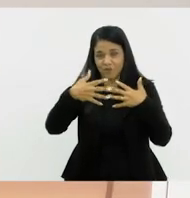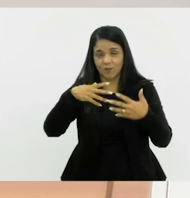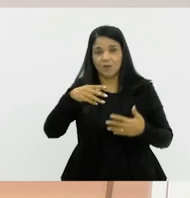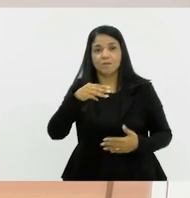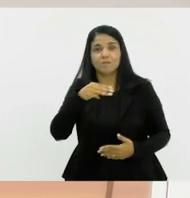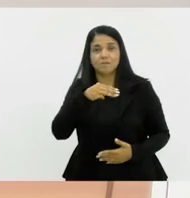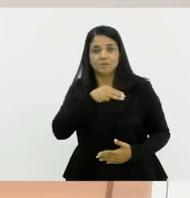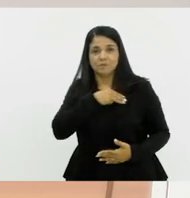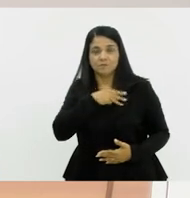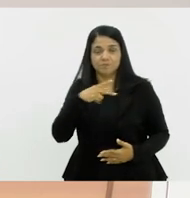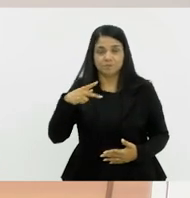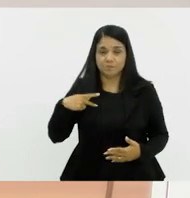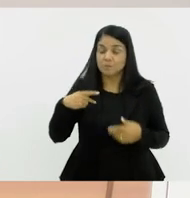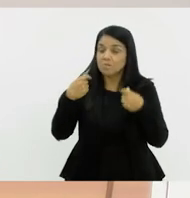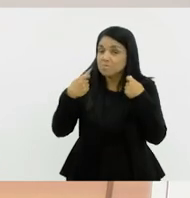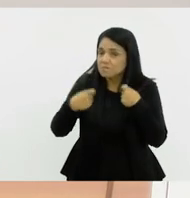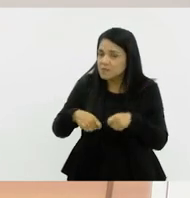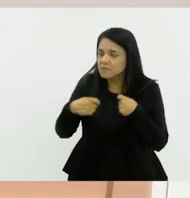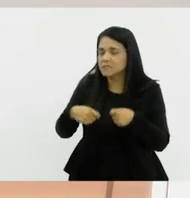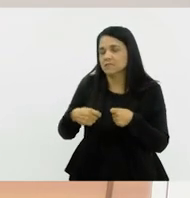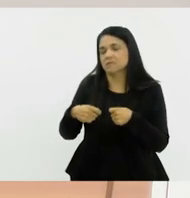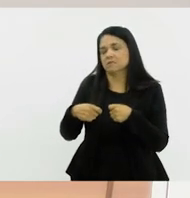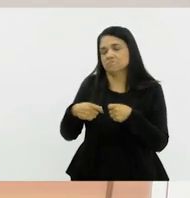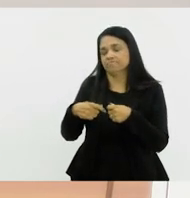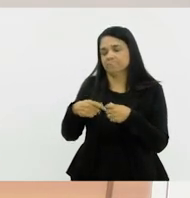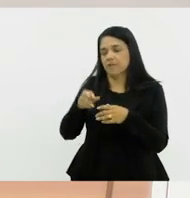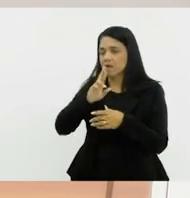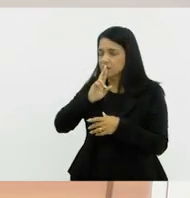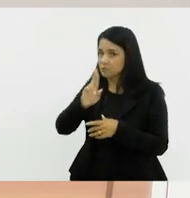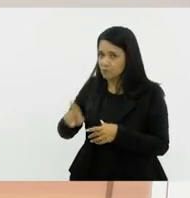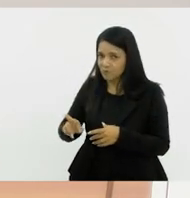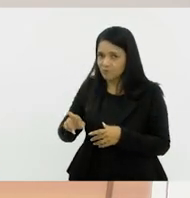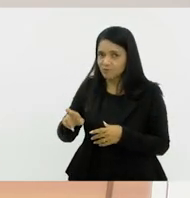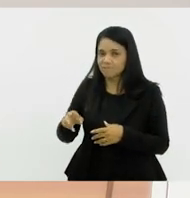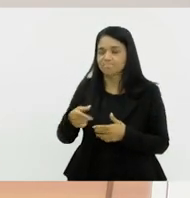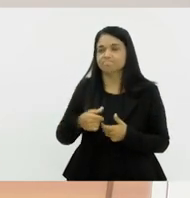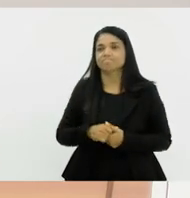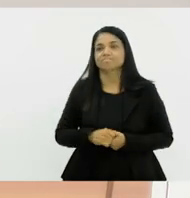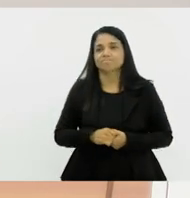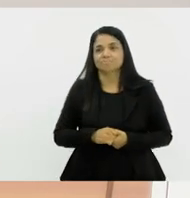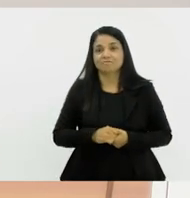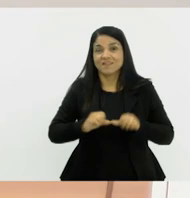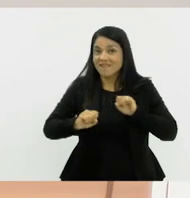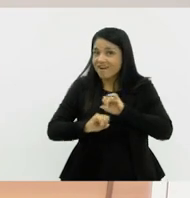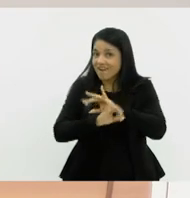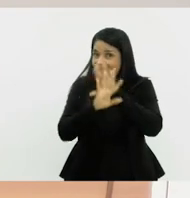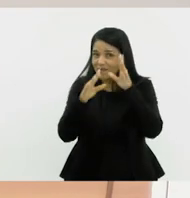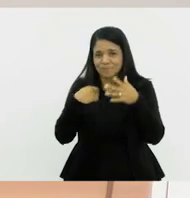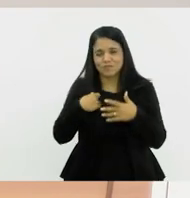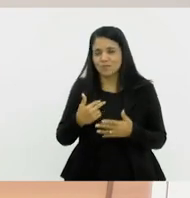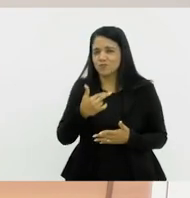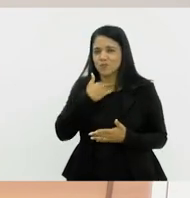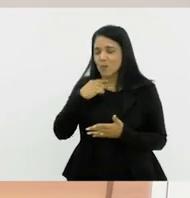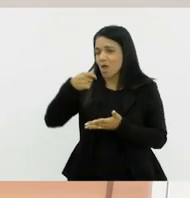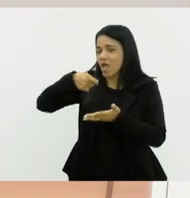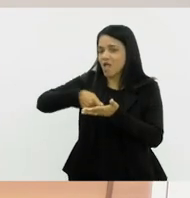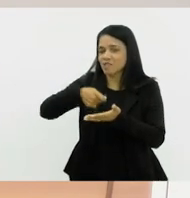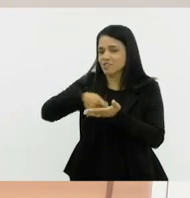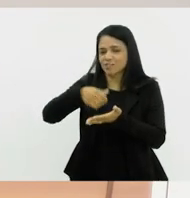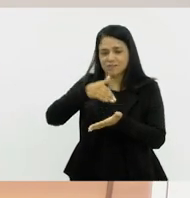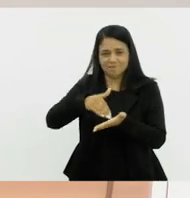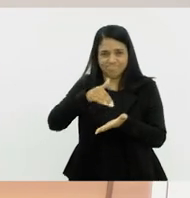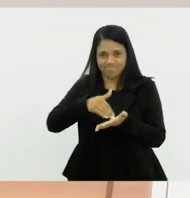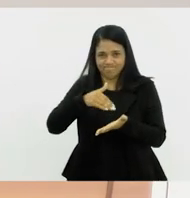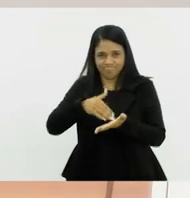necessita desse esclarecimento. Eu acho que a gente não tem como exigir da Secretaria de Saúde ou da